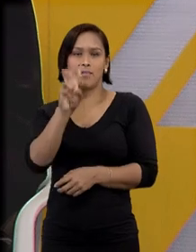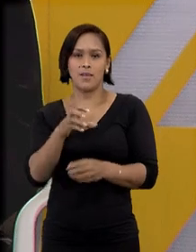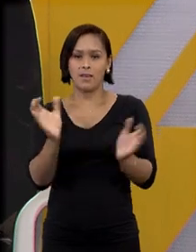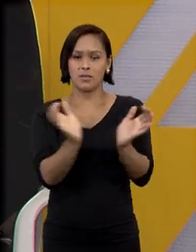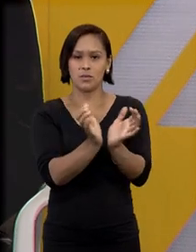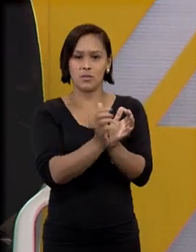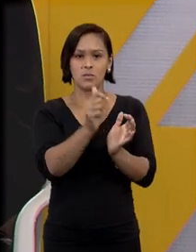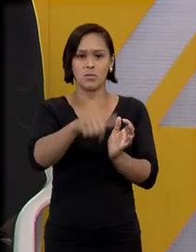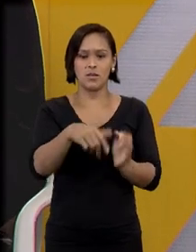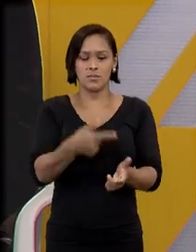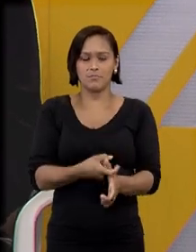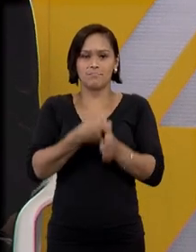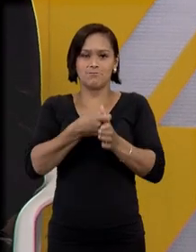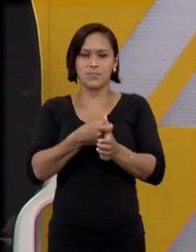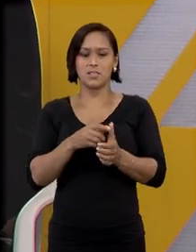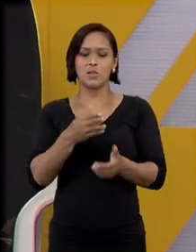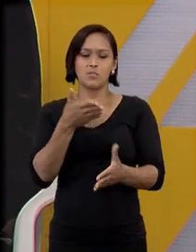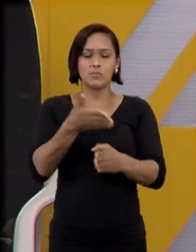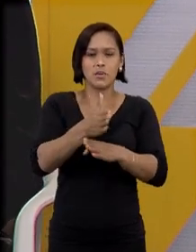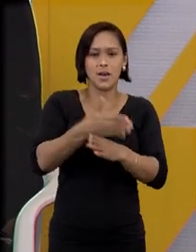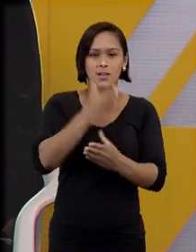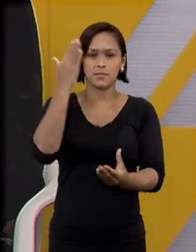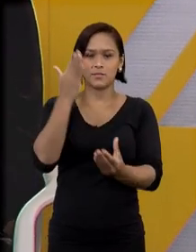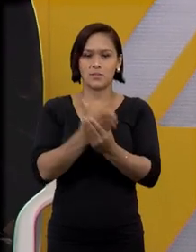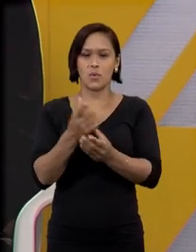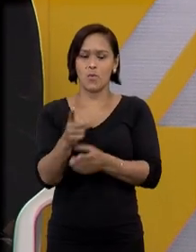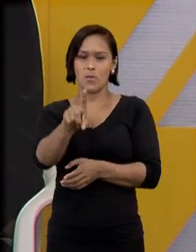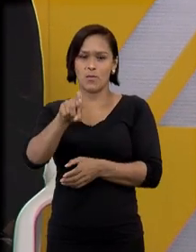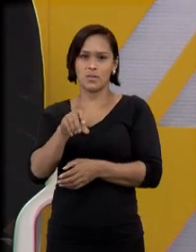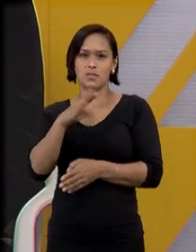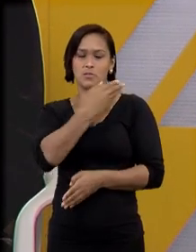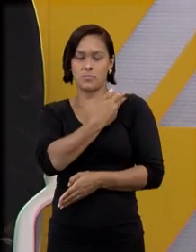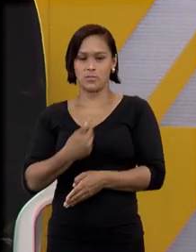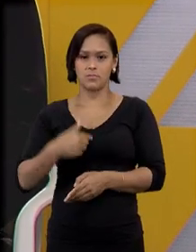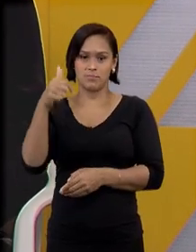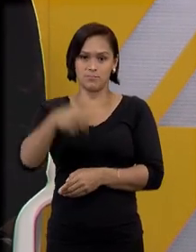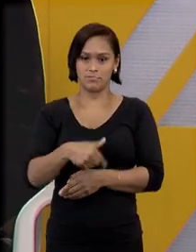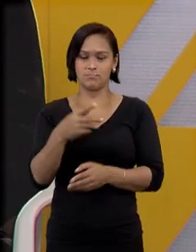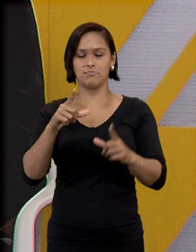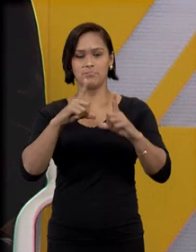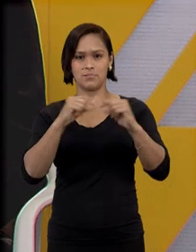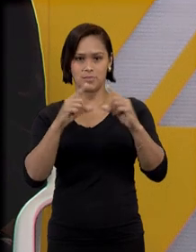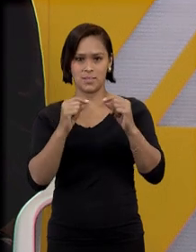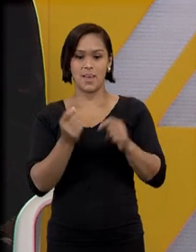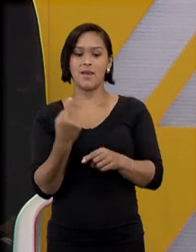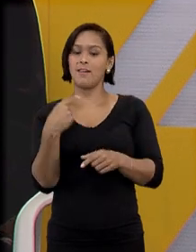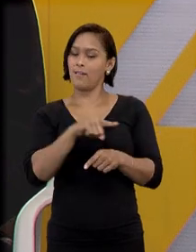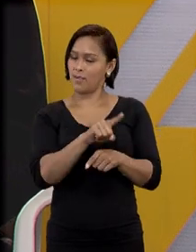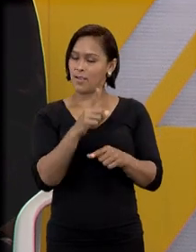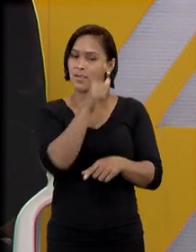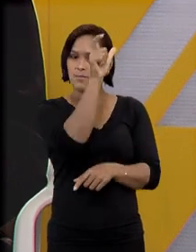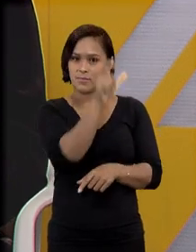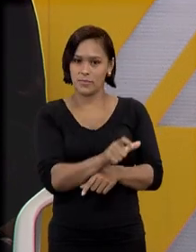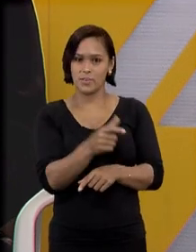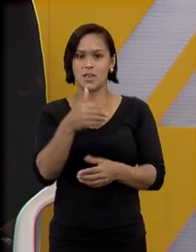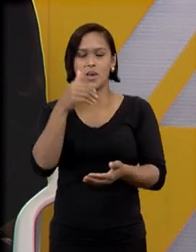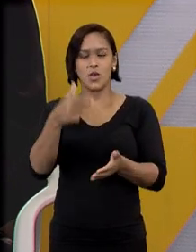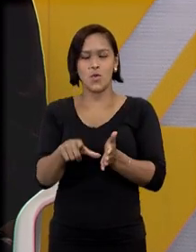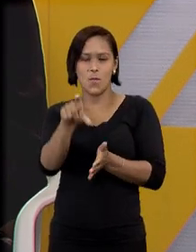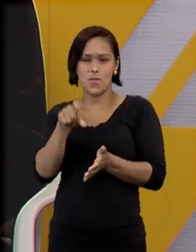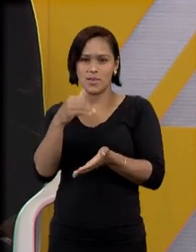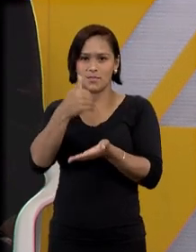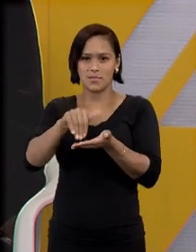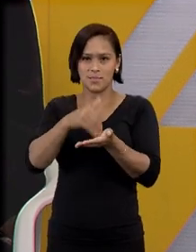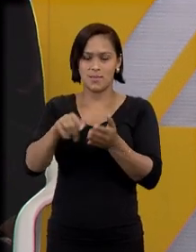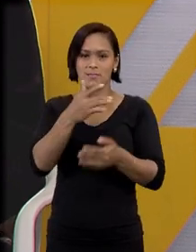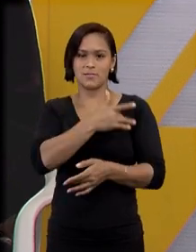a quinta turma do STJ suspendeu a ação contra o ex-governador do Distrito Federal, José Roberto Arruda. Ele e o ex-secretário de